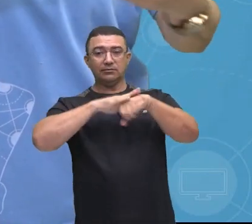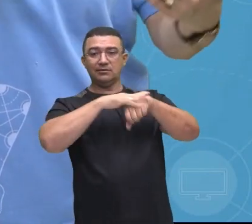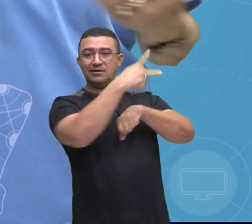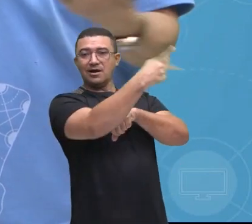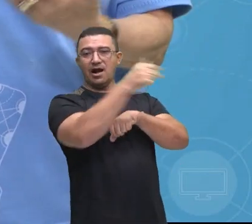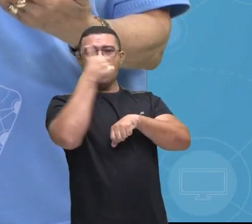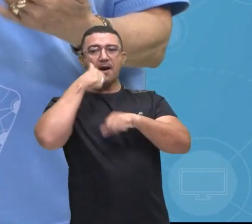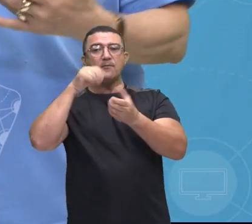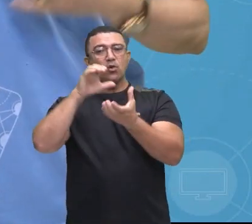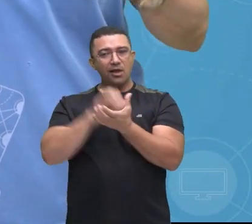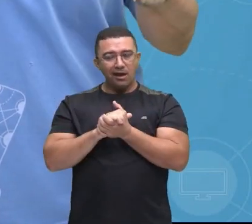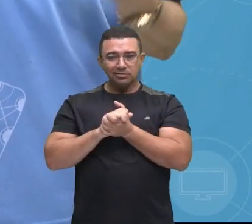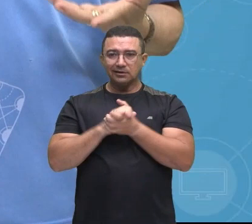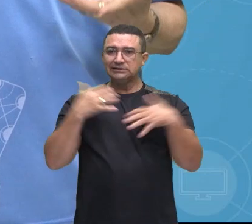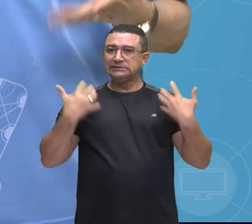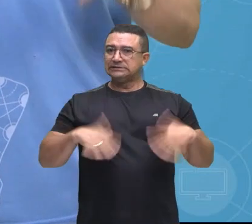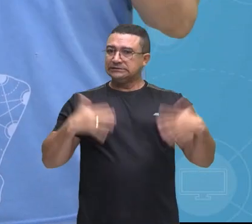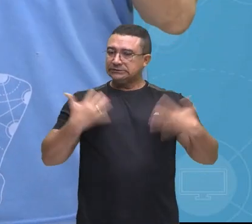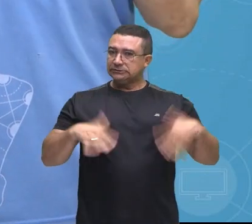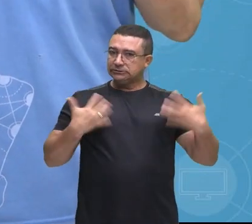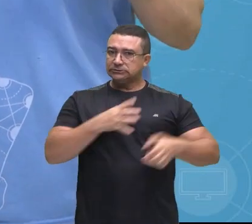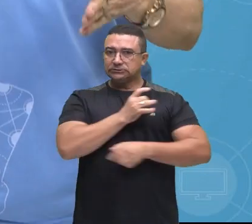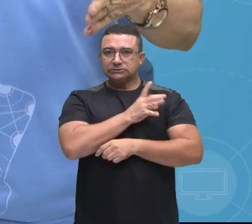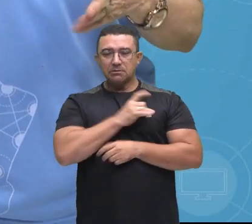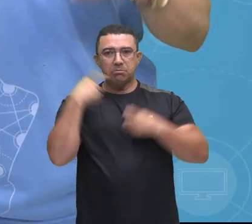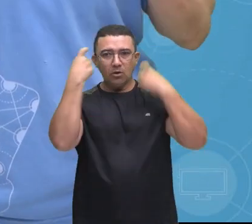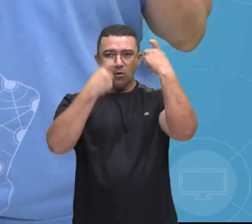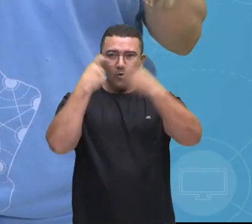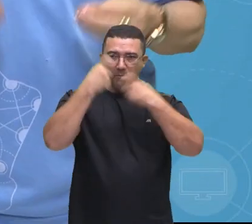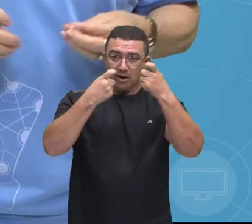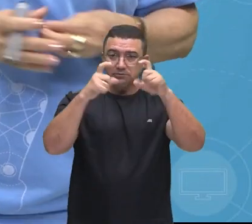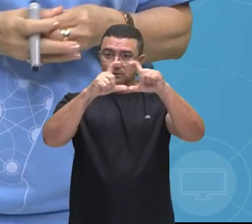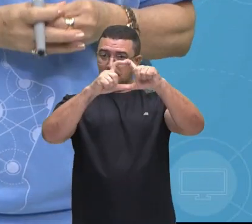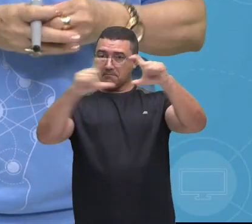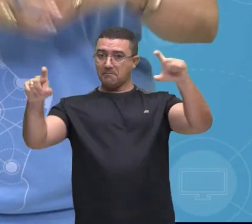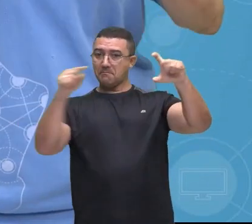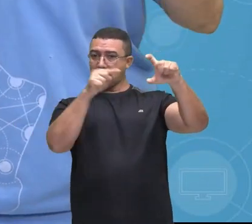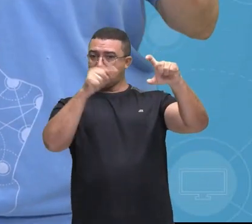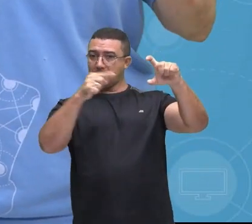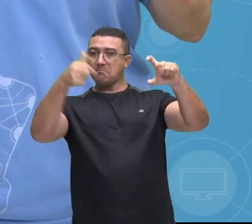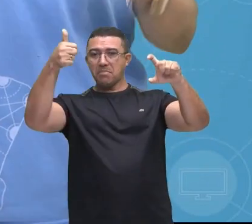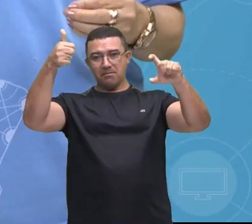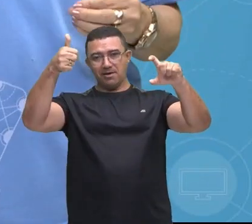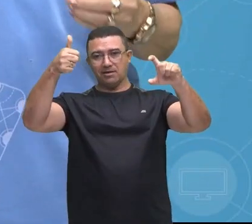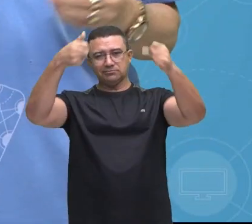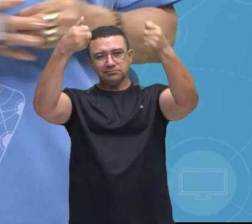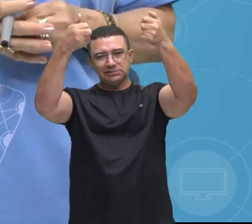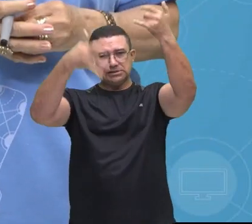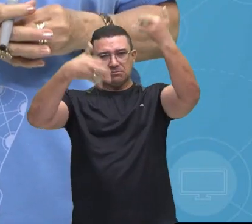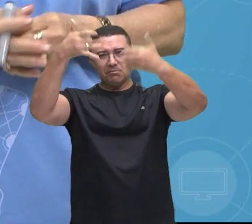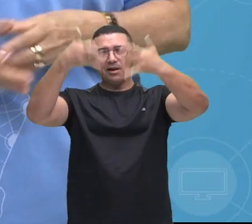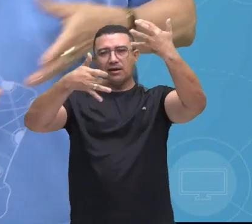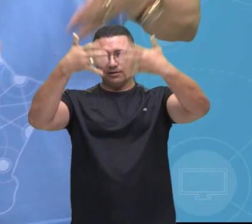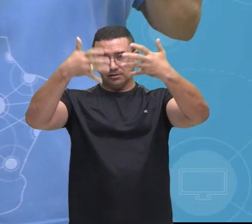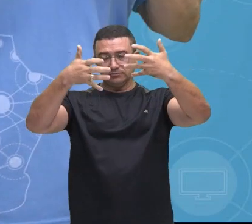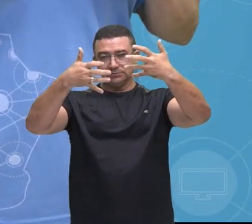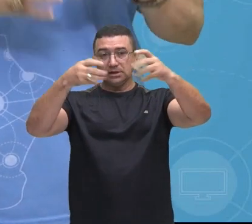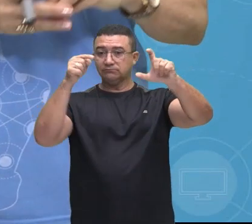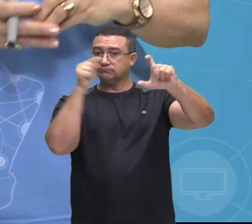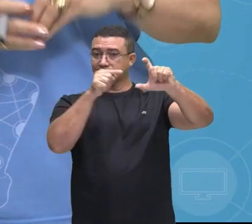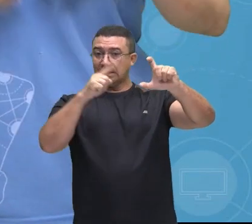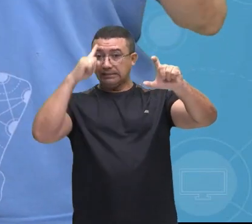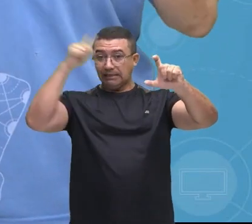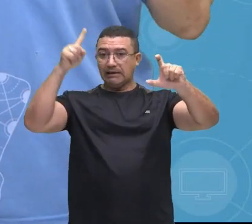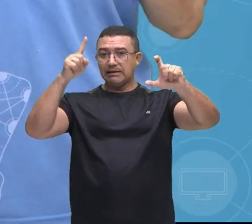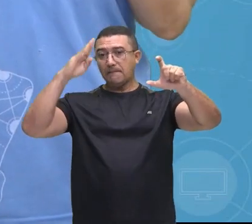e isso é relatado ali, é demonstrado nesse primeiro parágrafo, no tópico frasal, na ideia principal do texto.